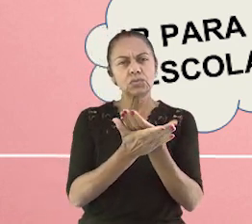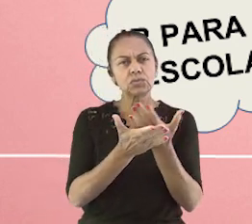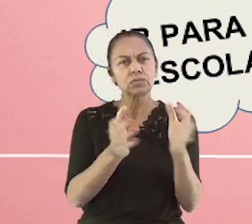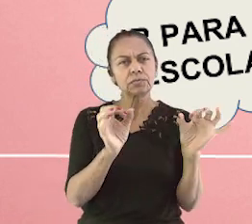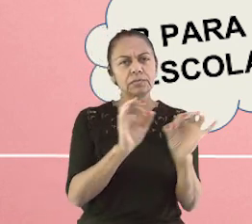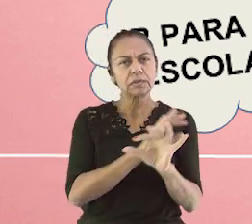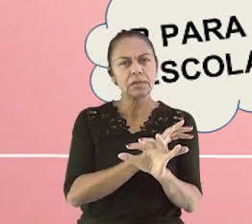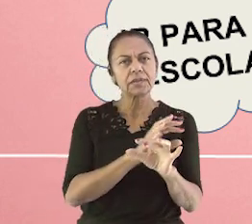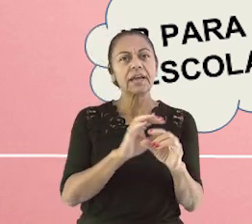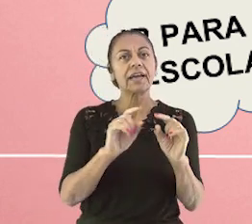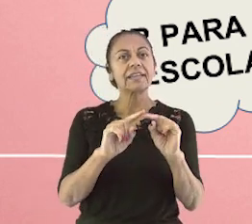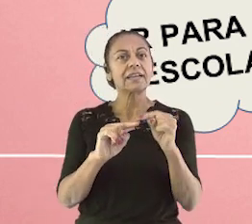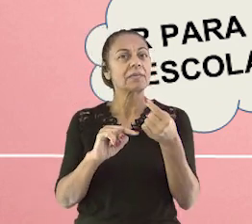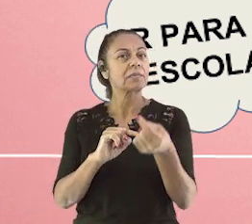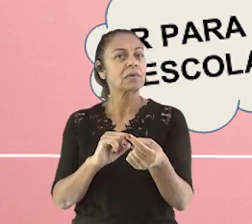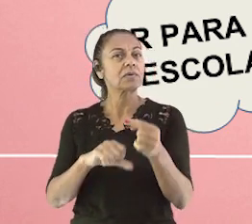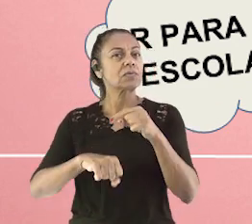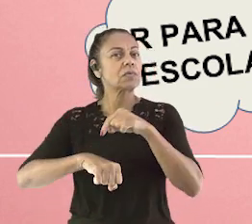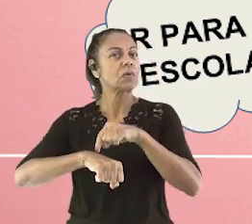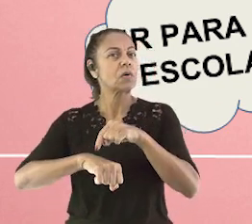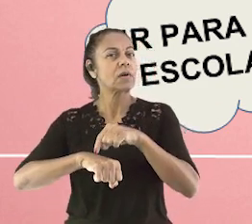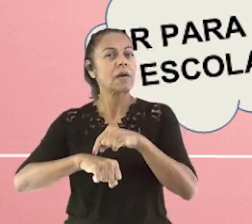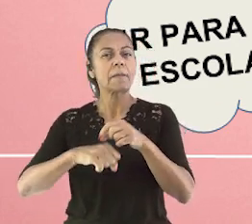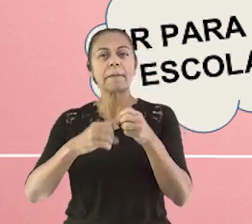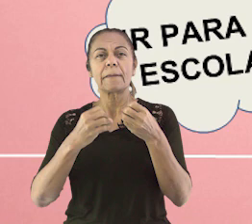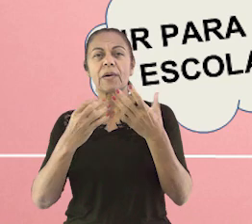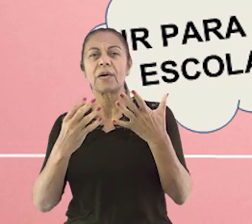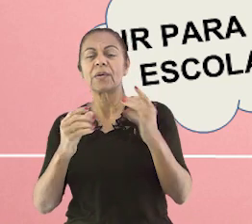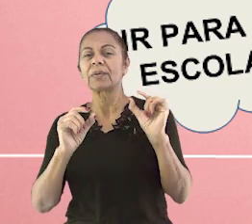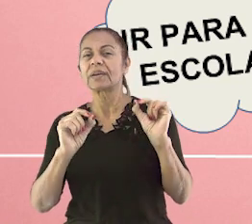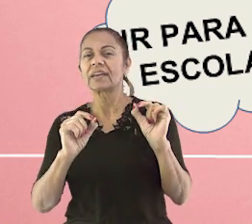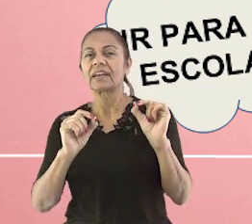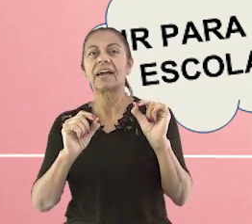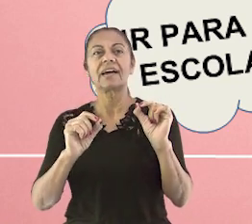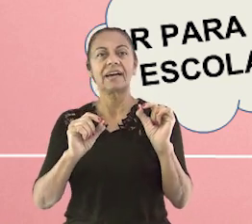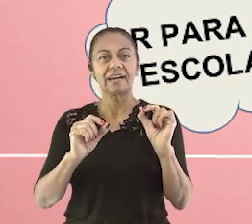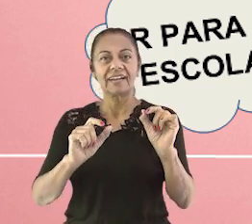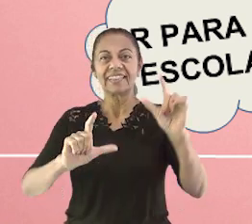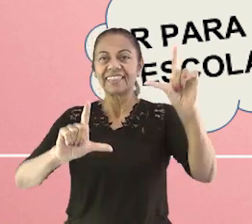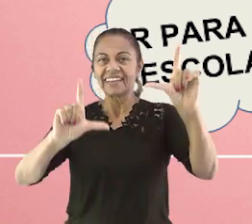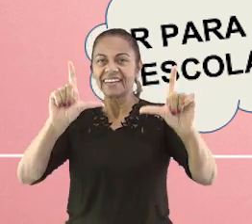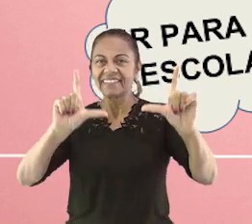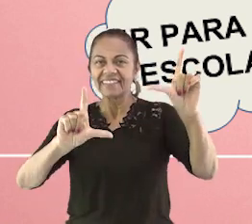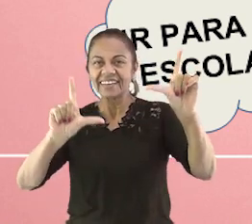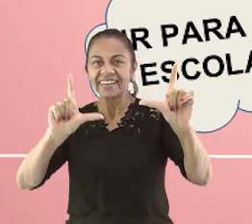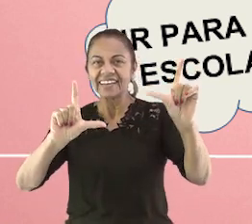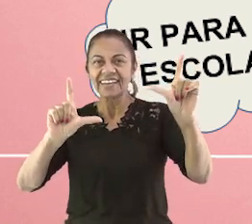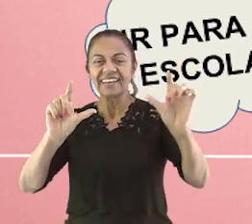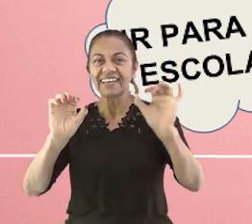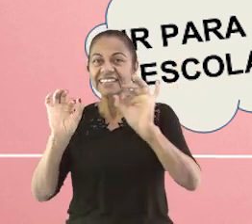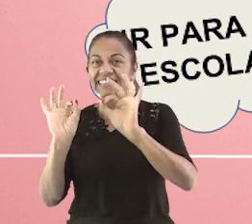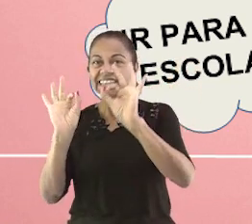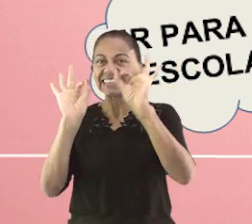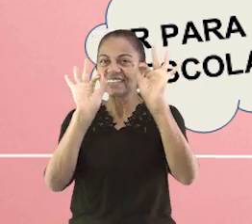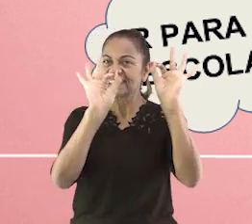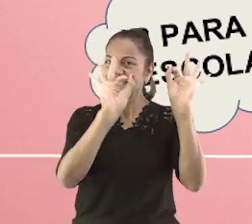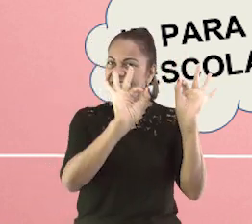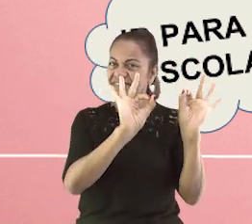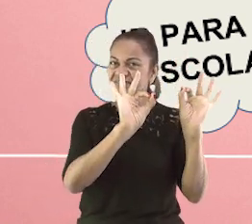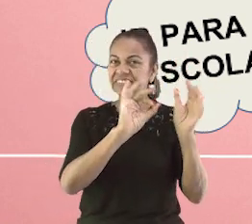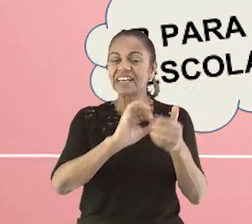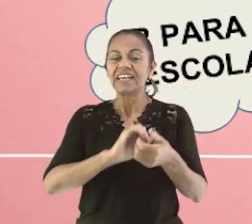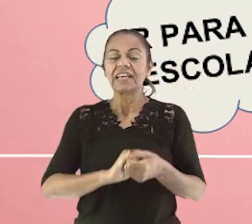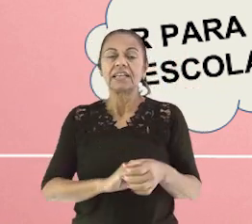finalizarmos os estudos, seria uma ótima hora para assistir uma TV. E em